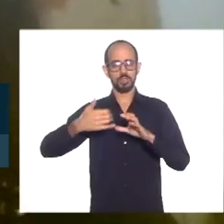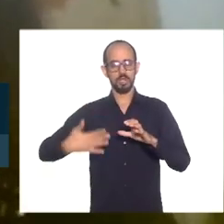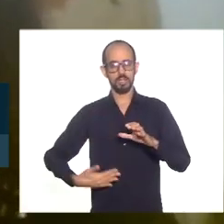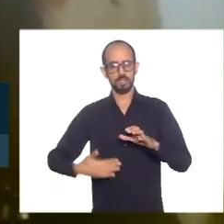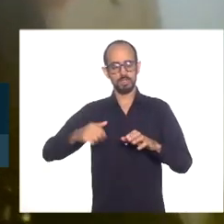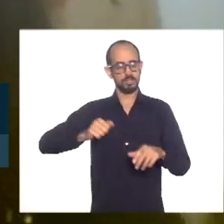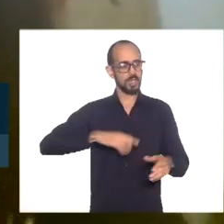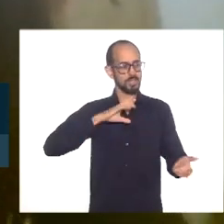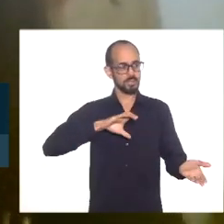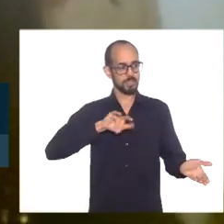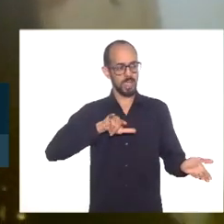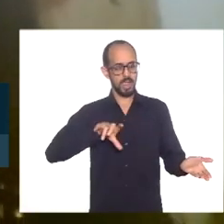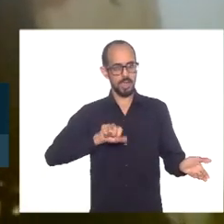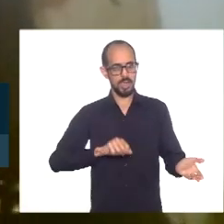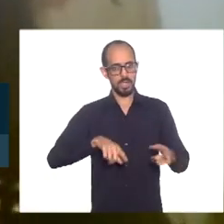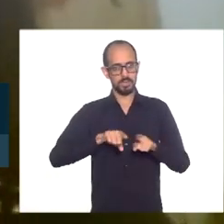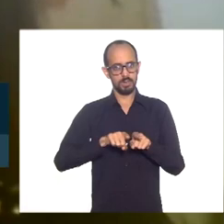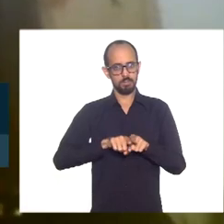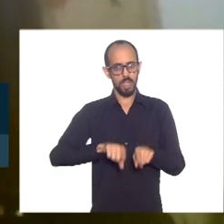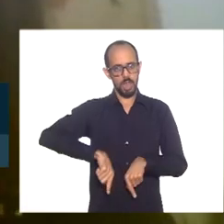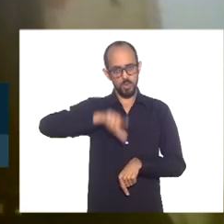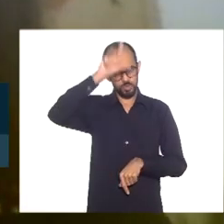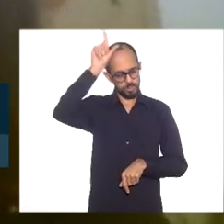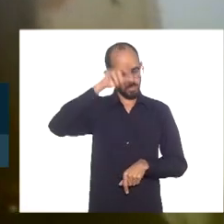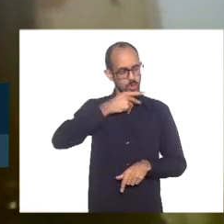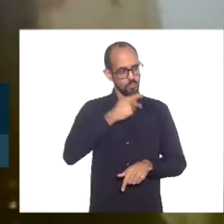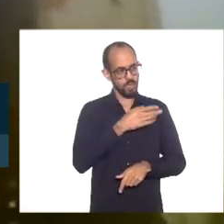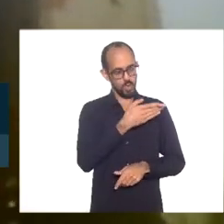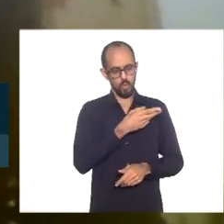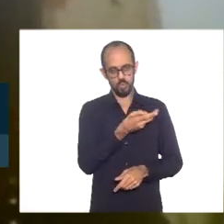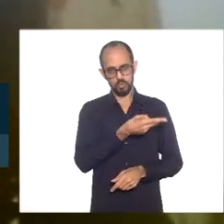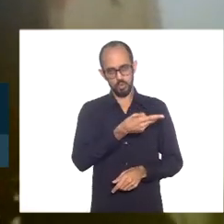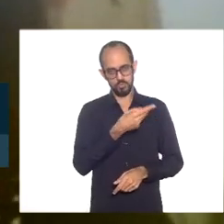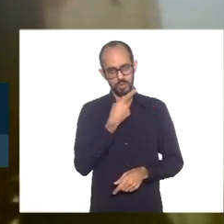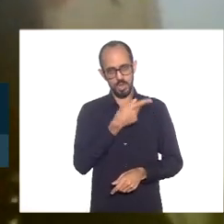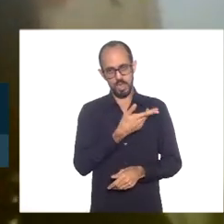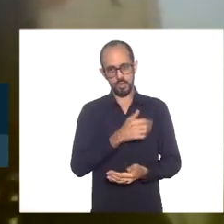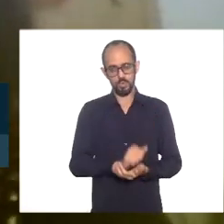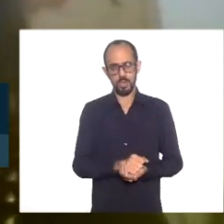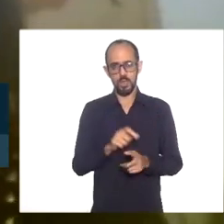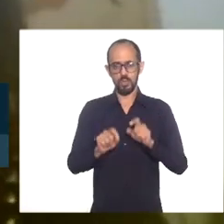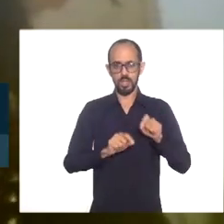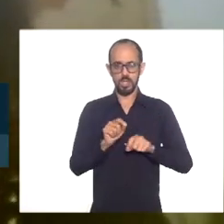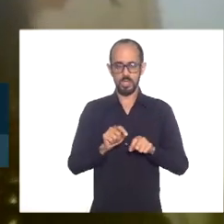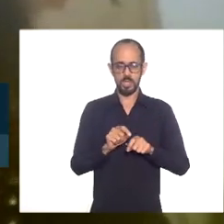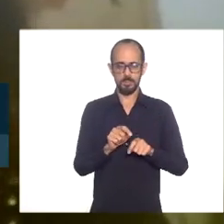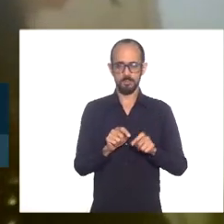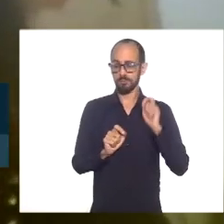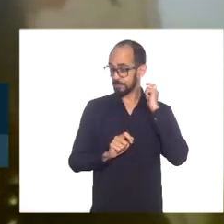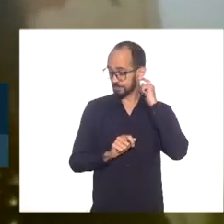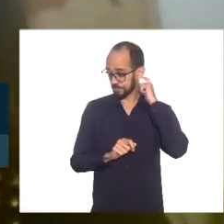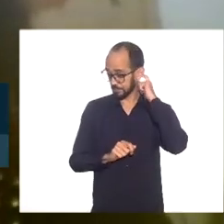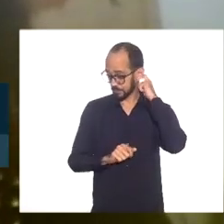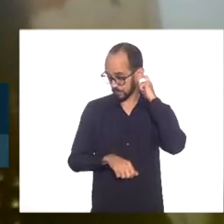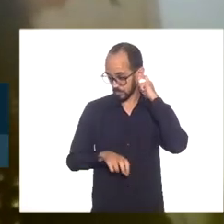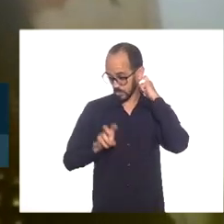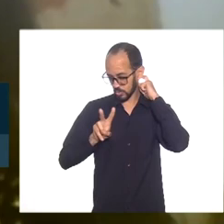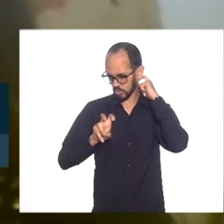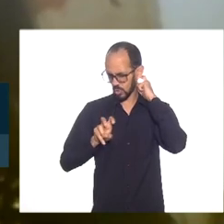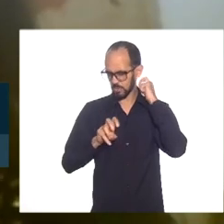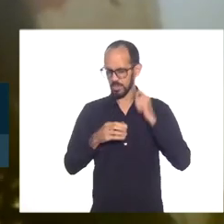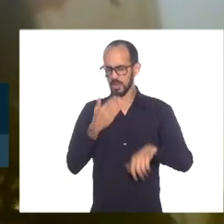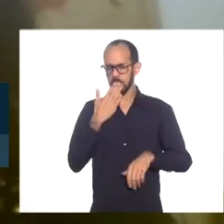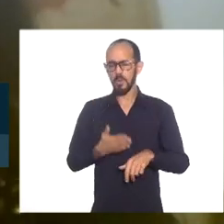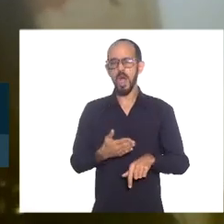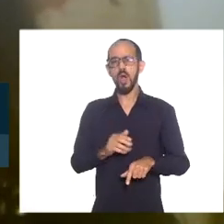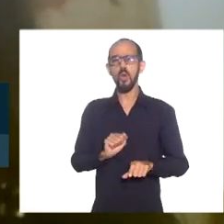Luiz Paulo também mencionaram, ambos mencionaram, né? Que é a questão de que